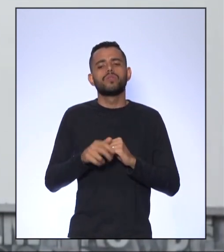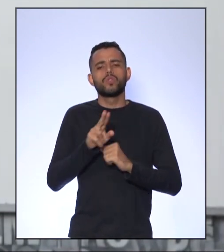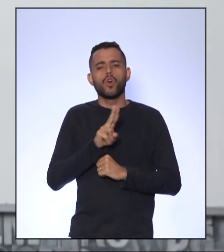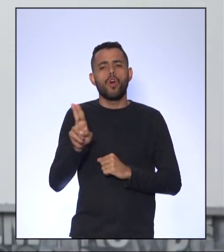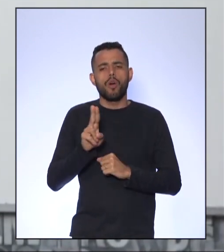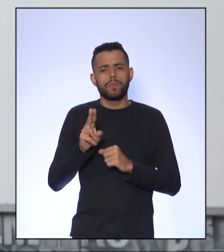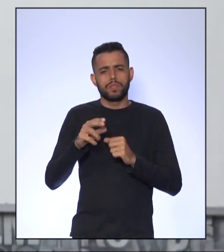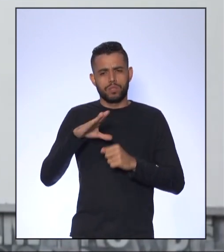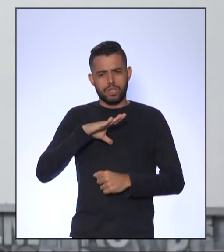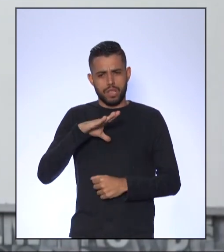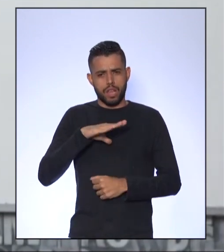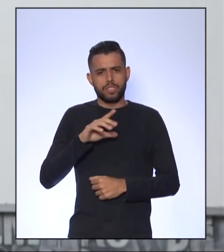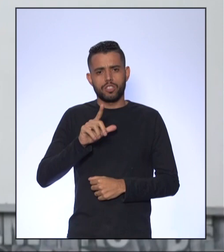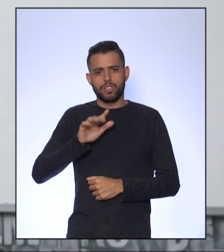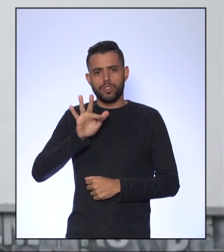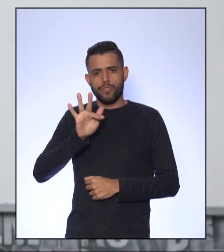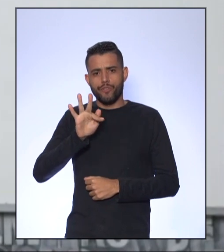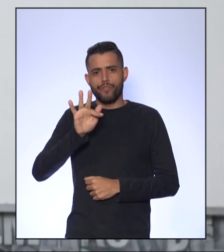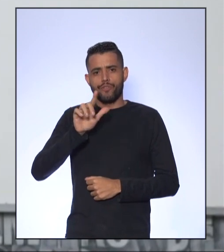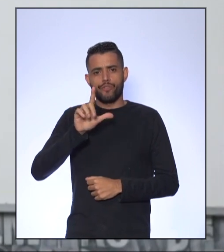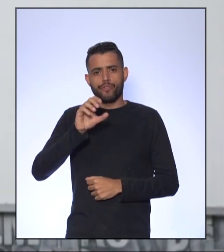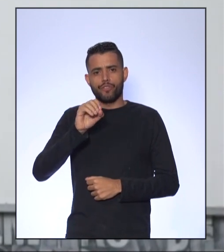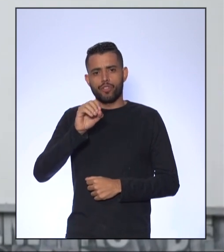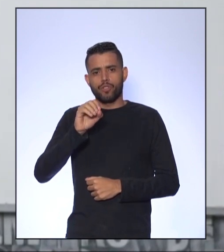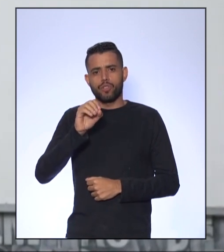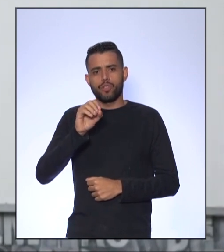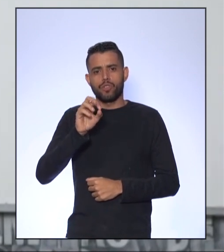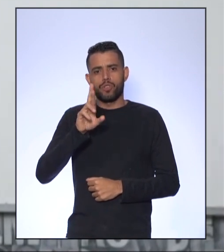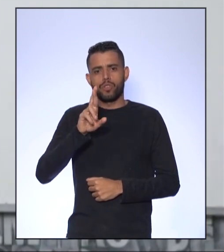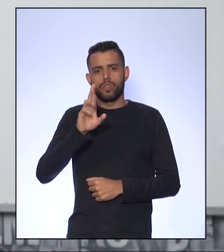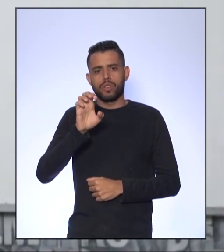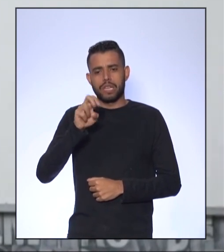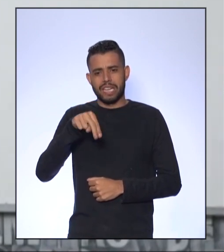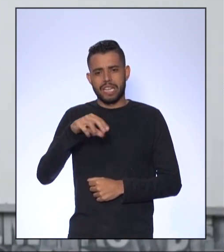Florença. Olha que interessante.